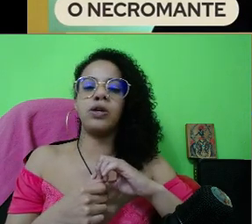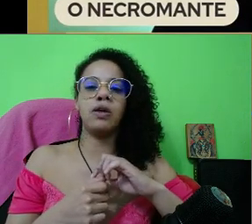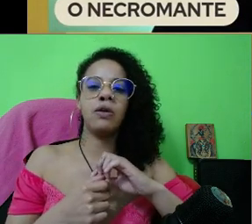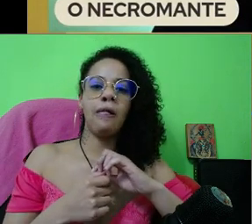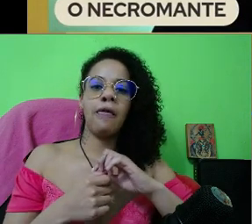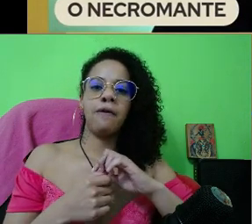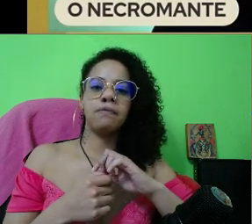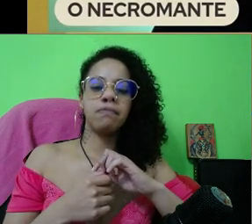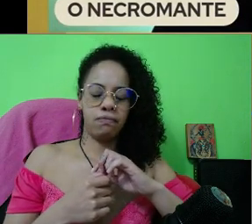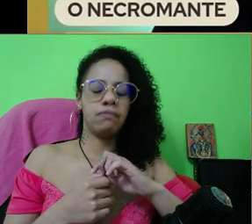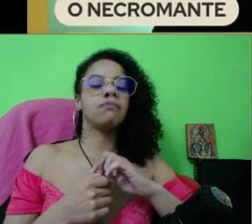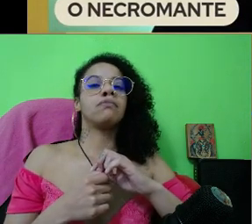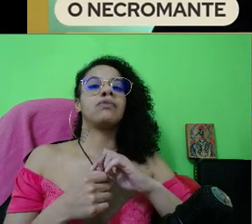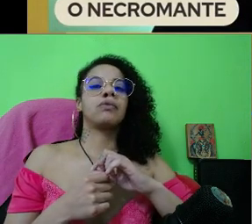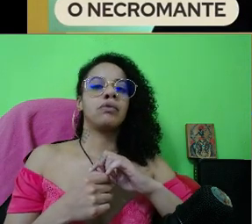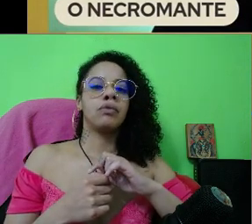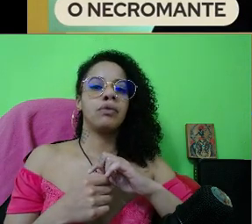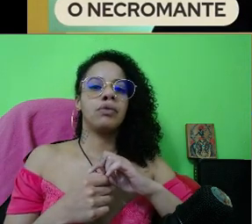WhatsApp